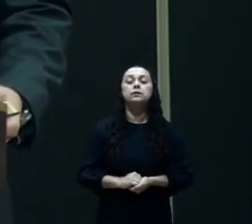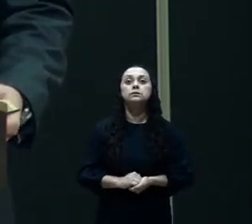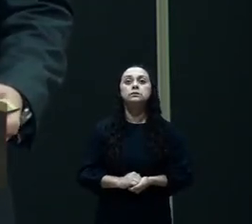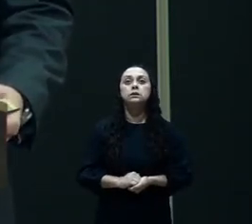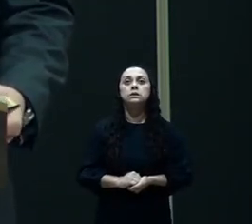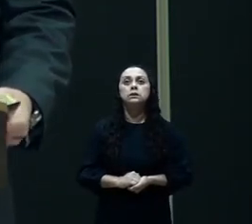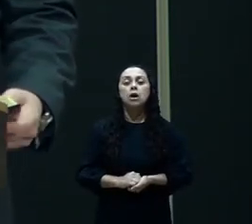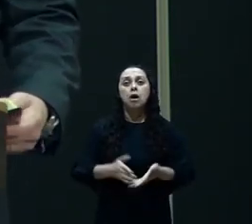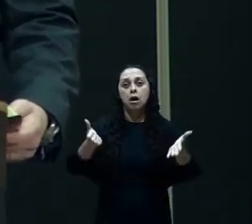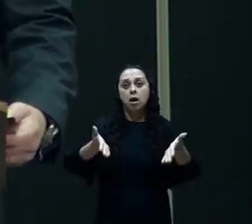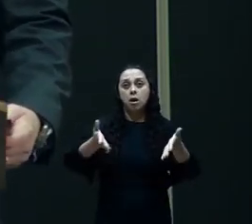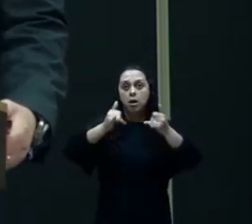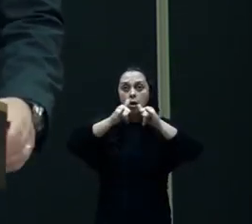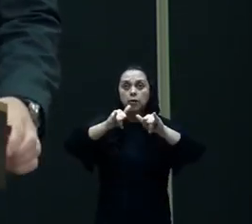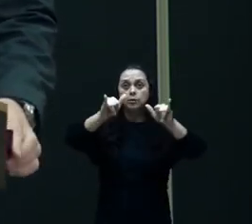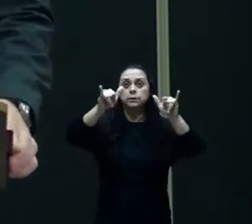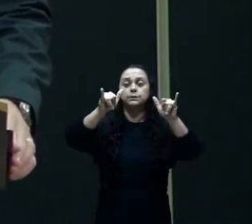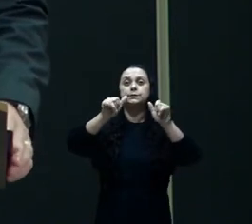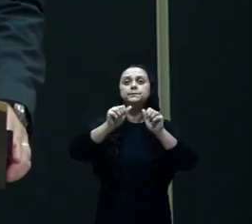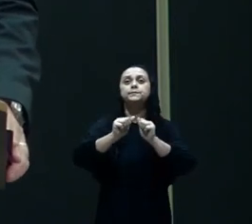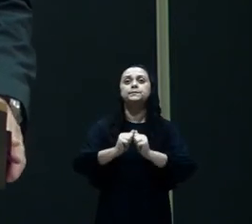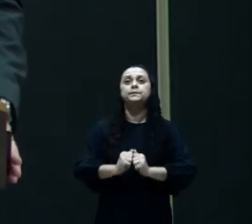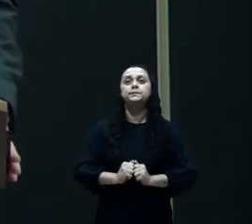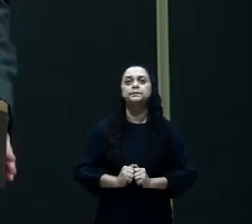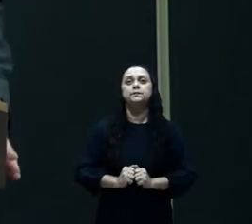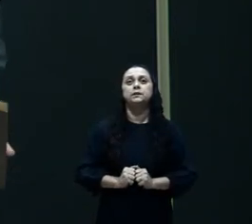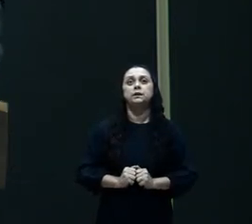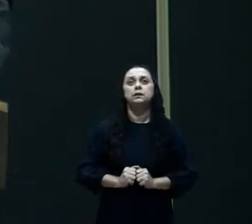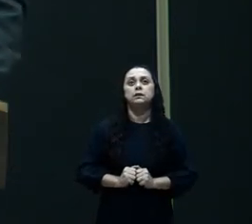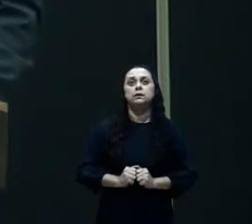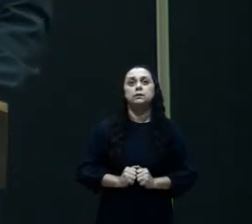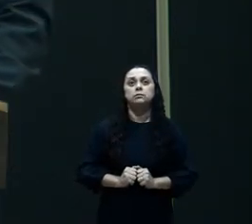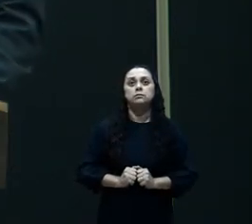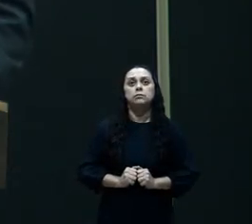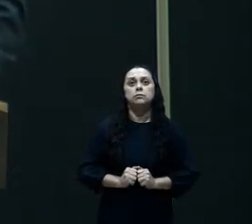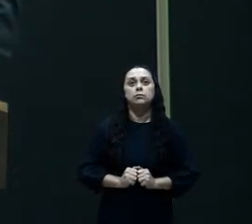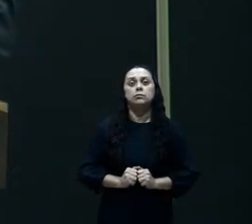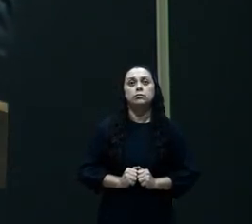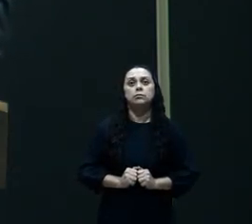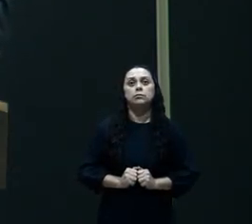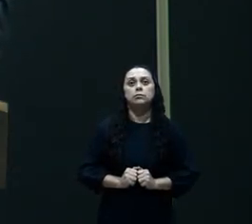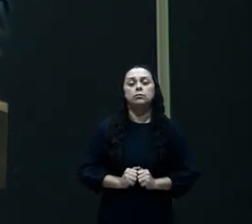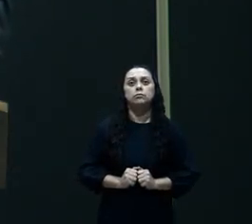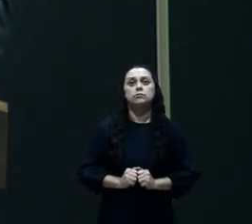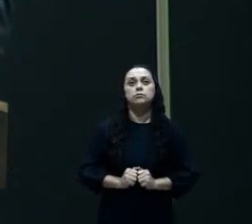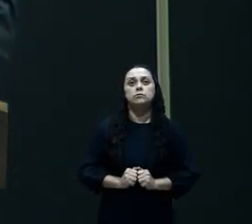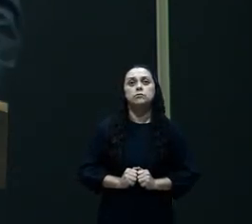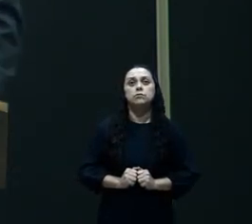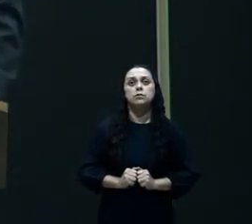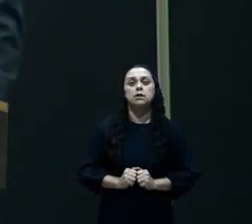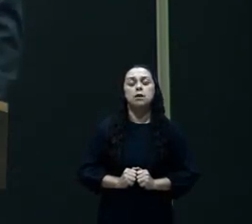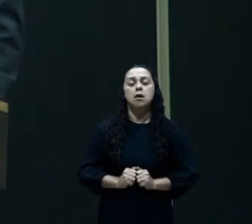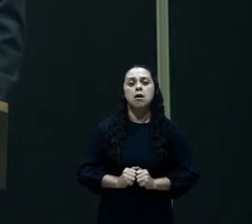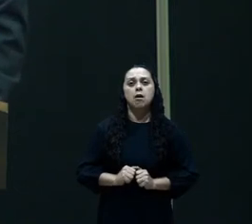mensagem de hoje se couber um exercício aí para você fazer